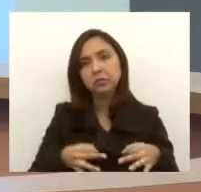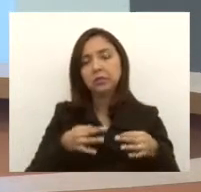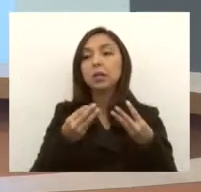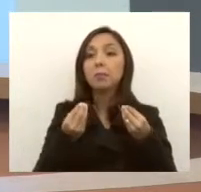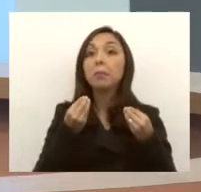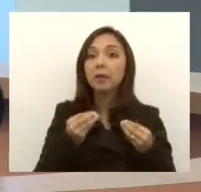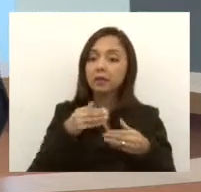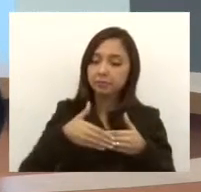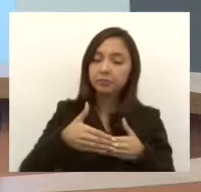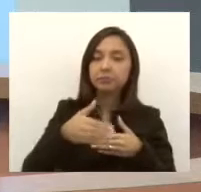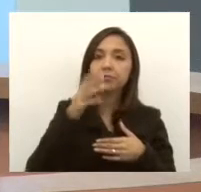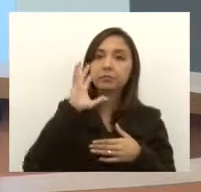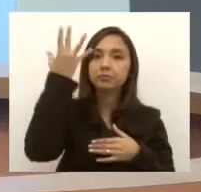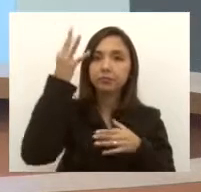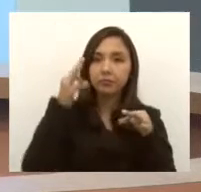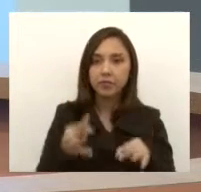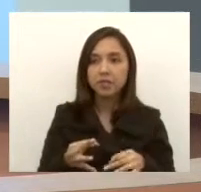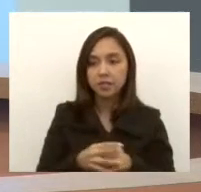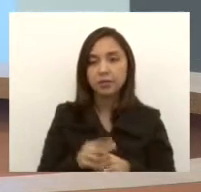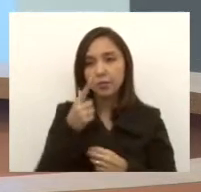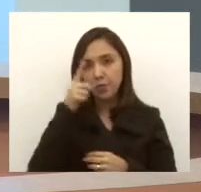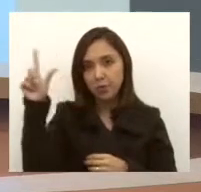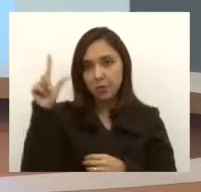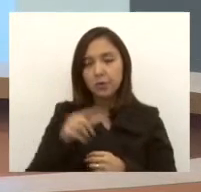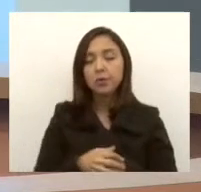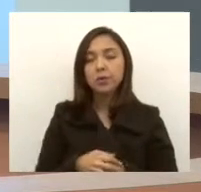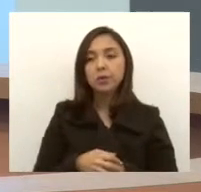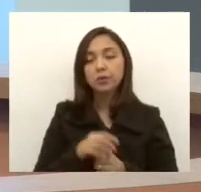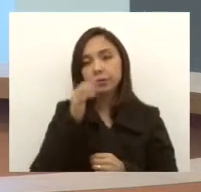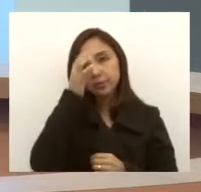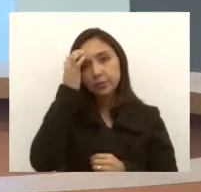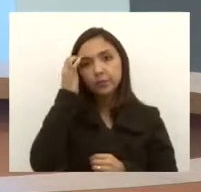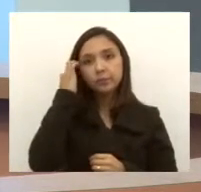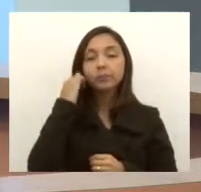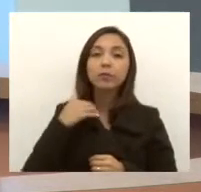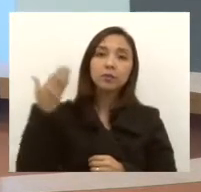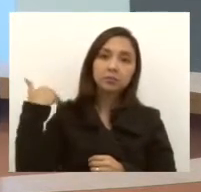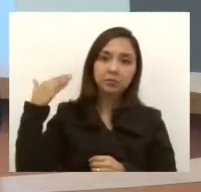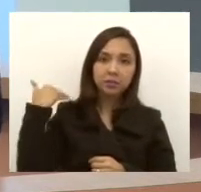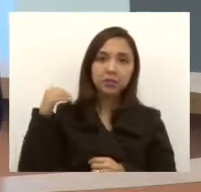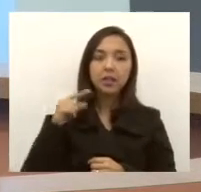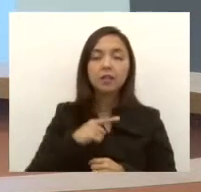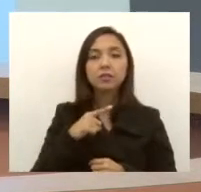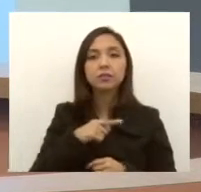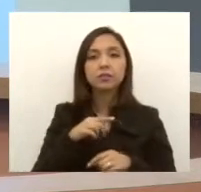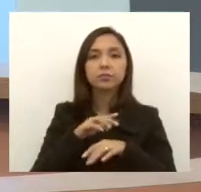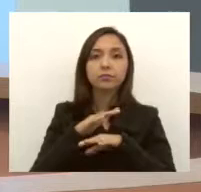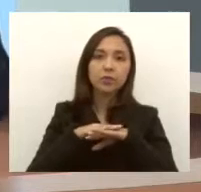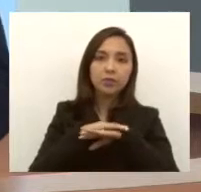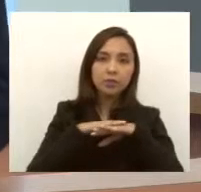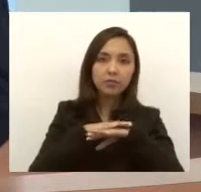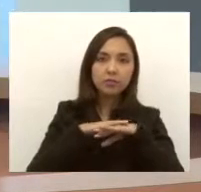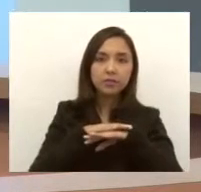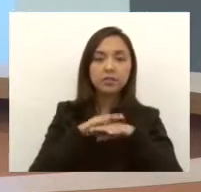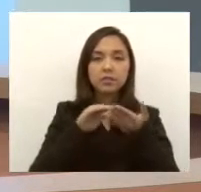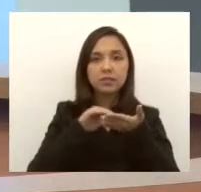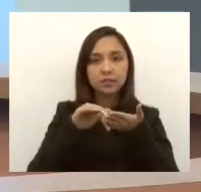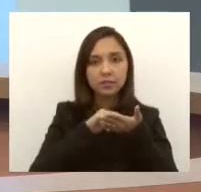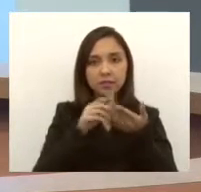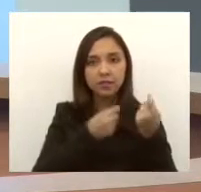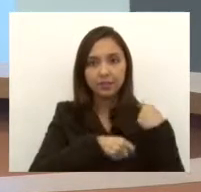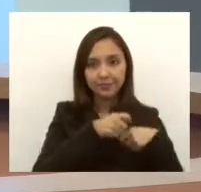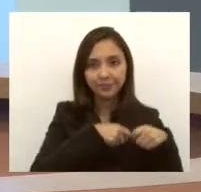passe a acontecer. Uma outra coisa. Um tempo atrás, estive conversando com o secretário de Finanças.